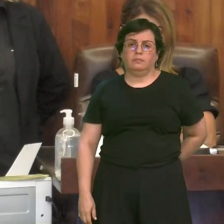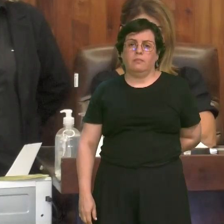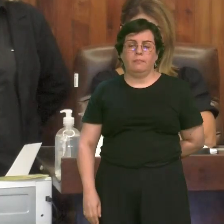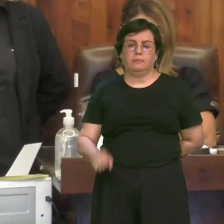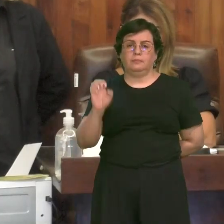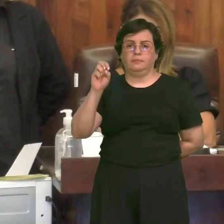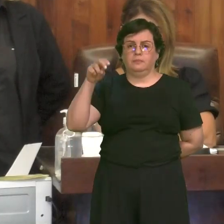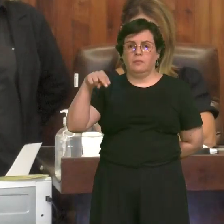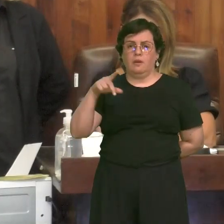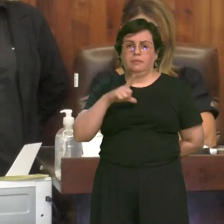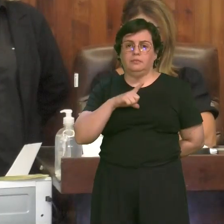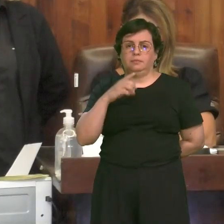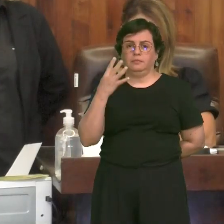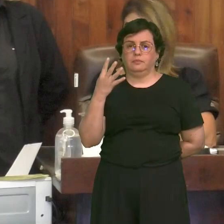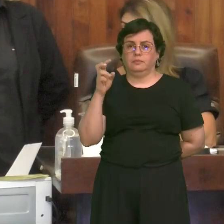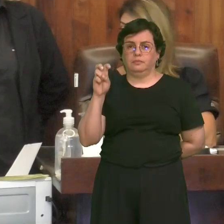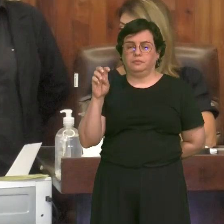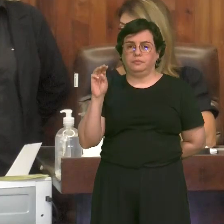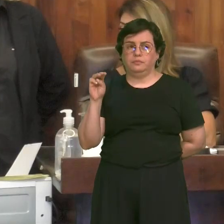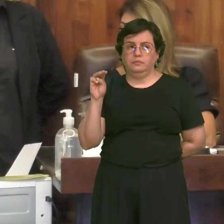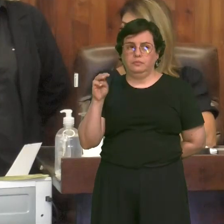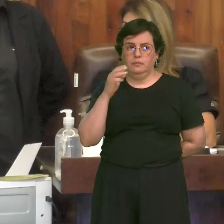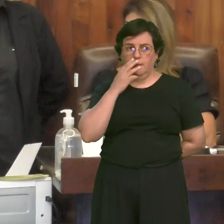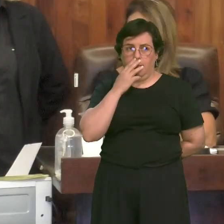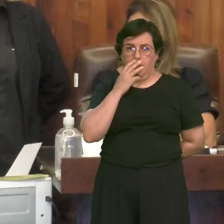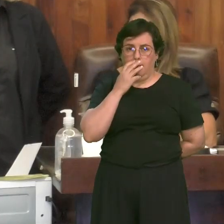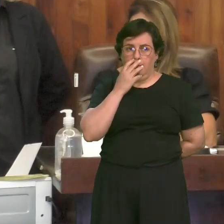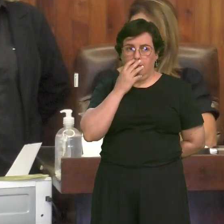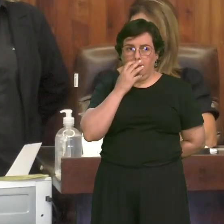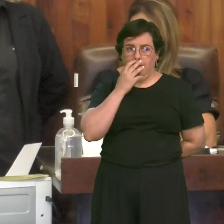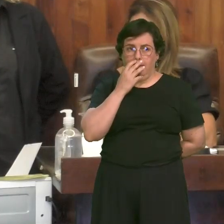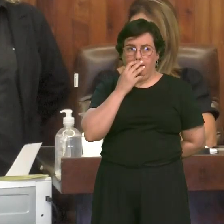Vereador Eduardo Nascimento dispõe de 45 minutos